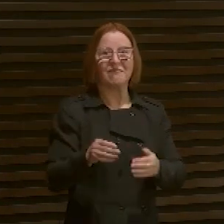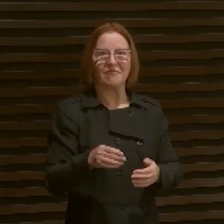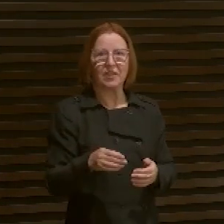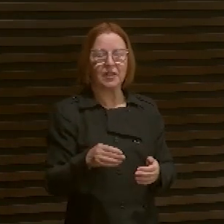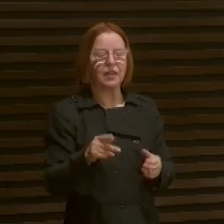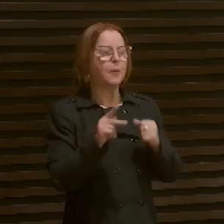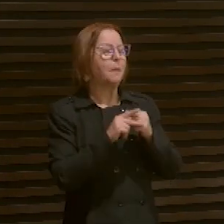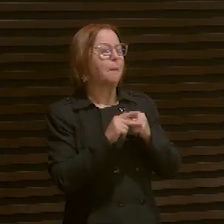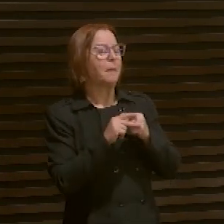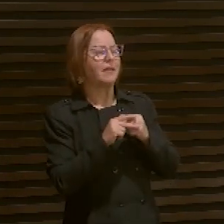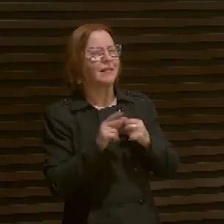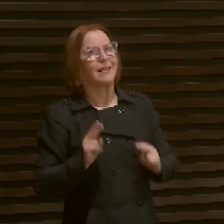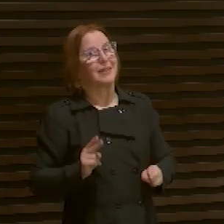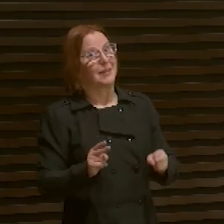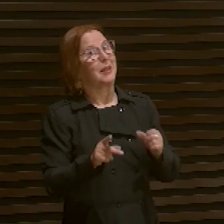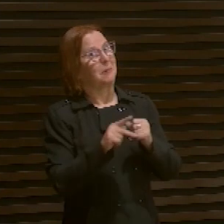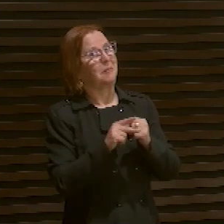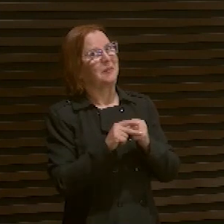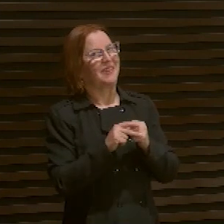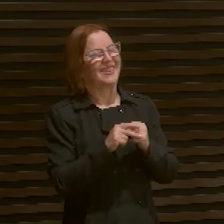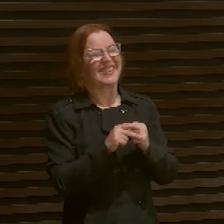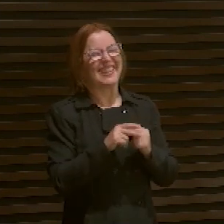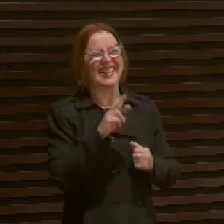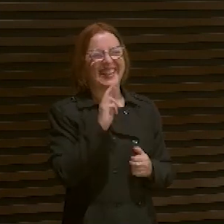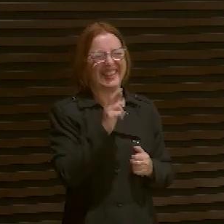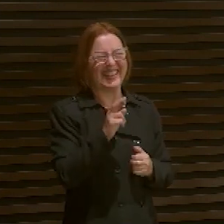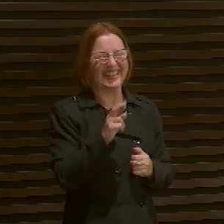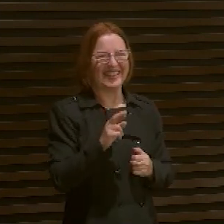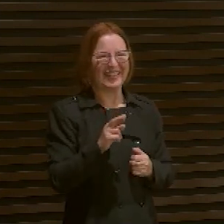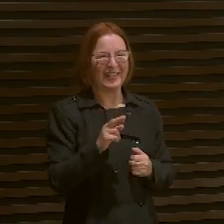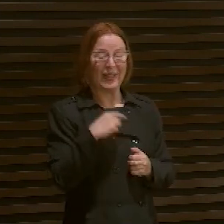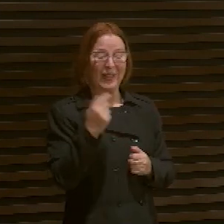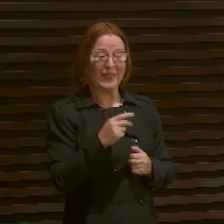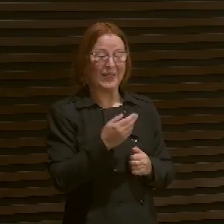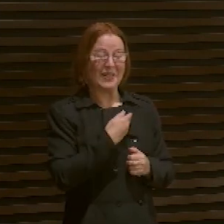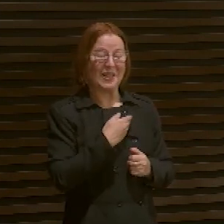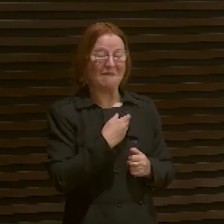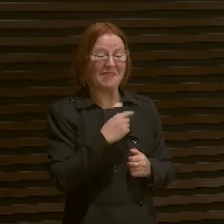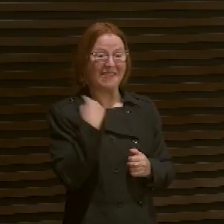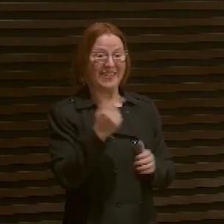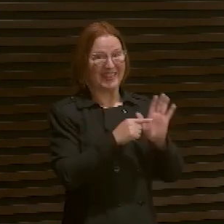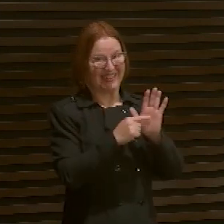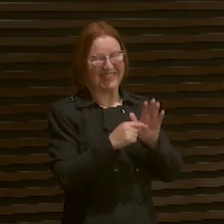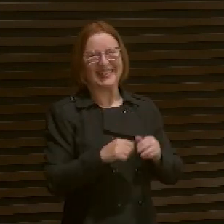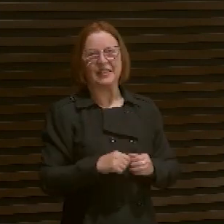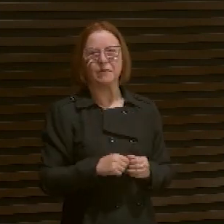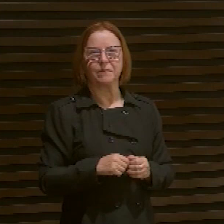Simão Pedro, sempre ele, né? Sempre o nosso amigo, o nosso representante.